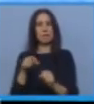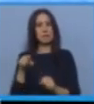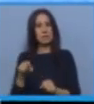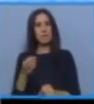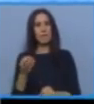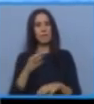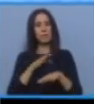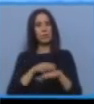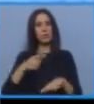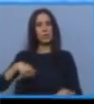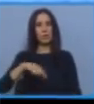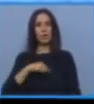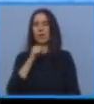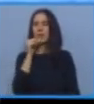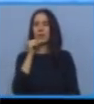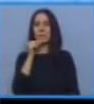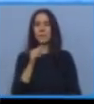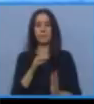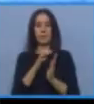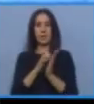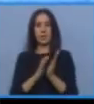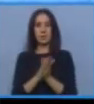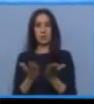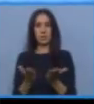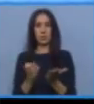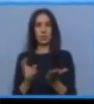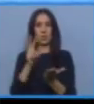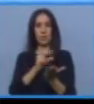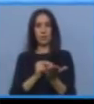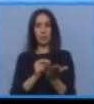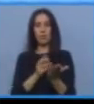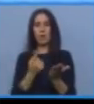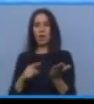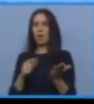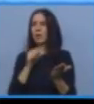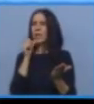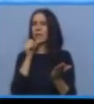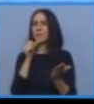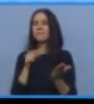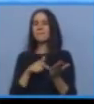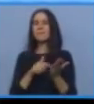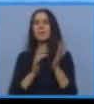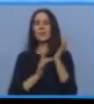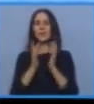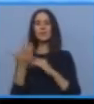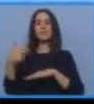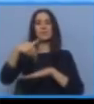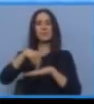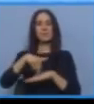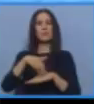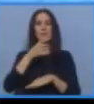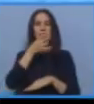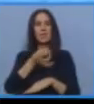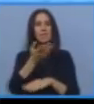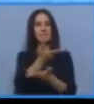É por isso que nós encontramos no Novo Testamento constantemente essa afirmação de que Jesus veio para perdoar